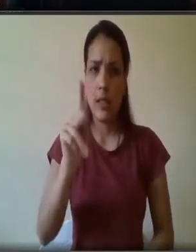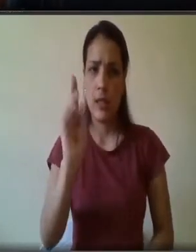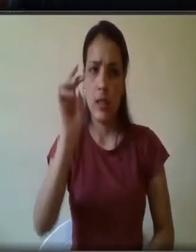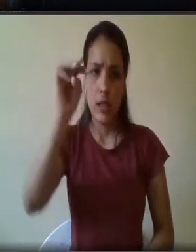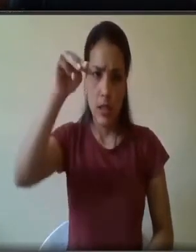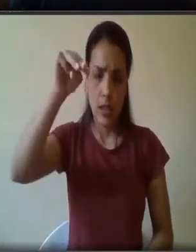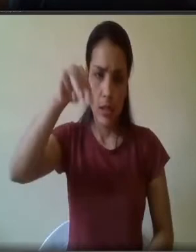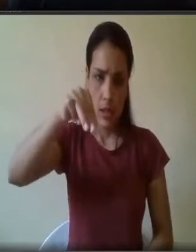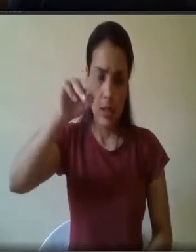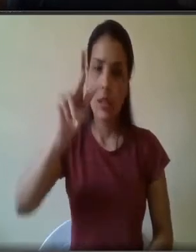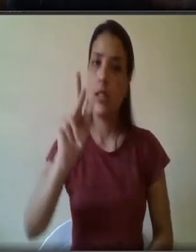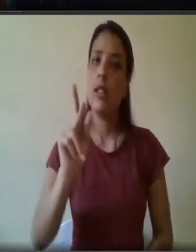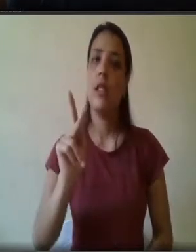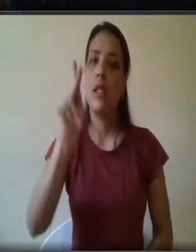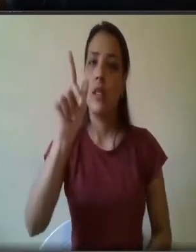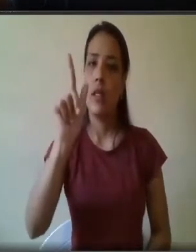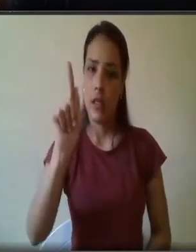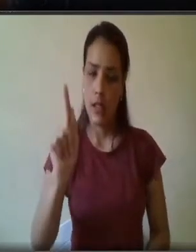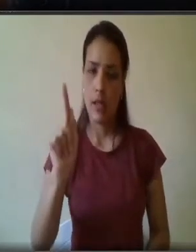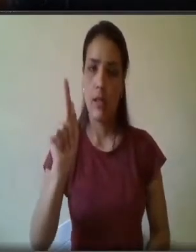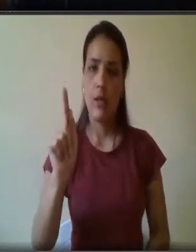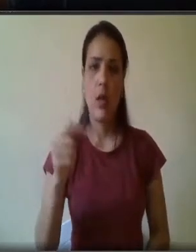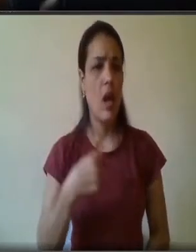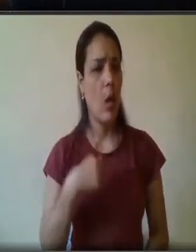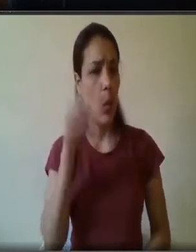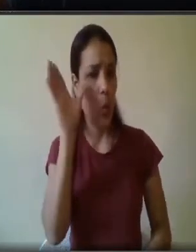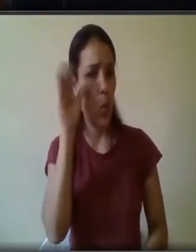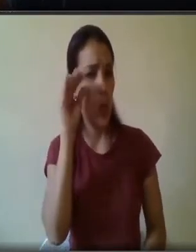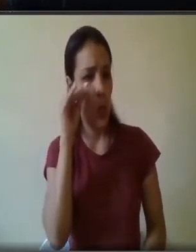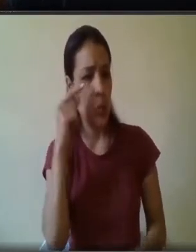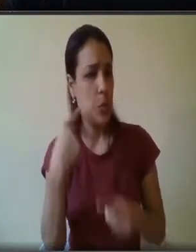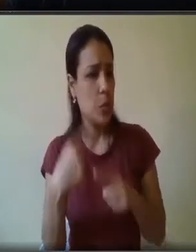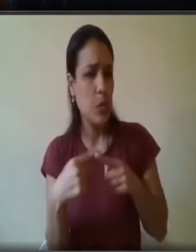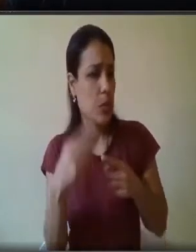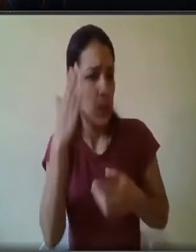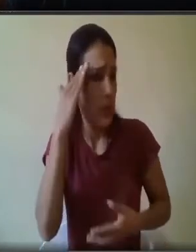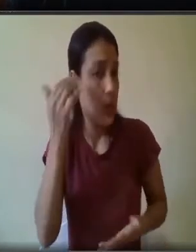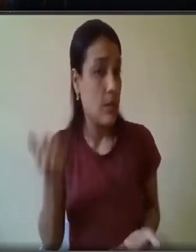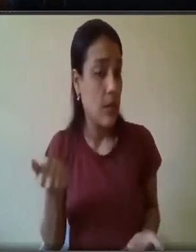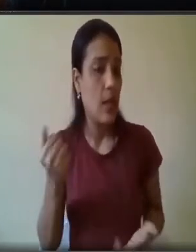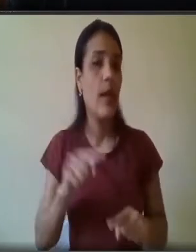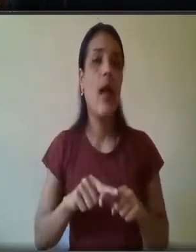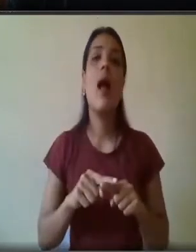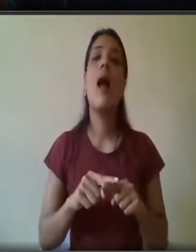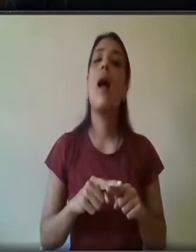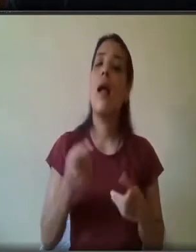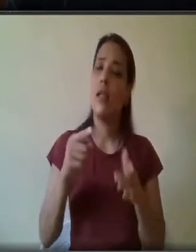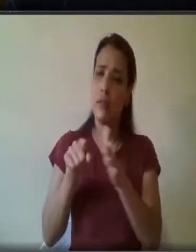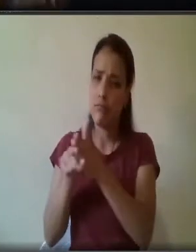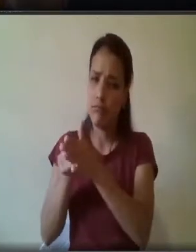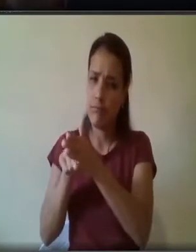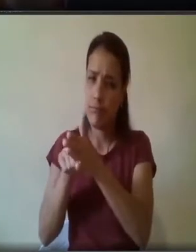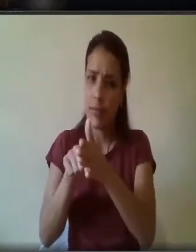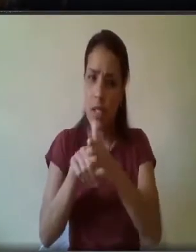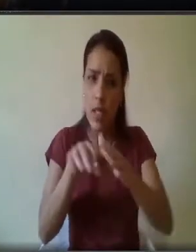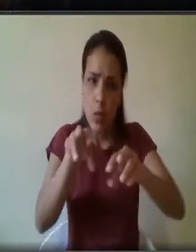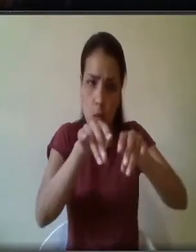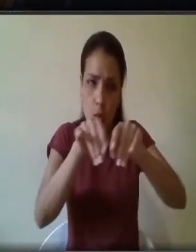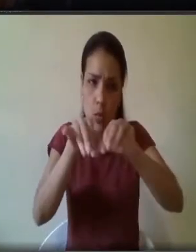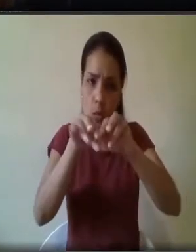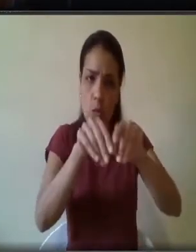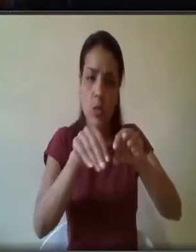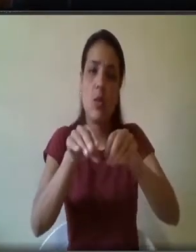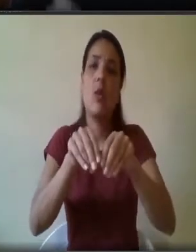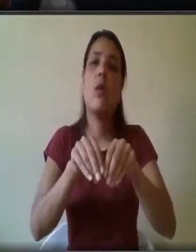tive curiosidade com isso. A geografia, a gente fez um estudo sobre aquele tipo de solo. Veja que é só